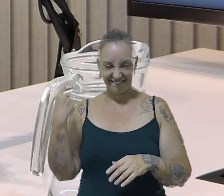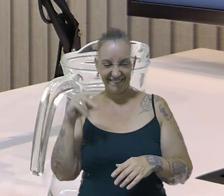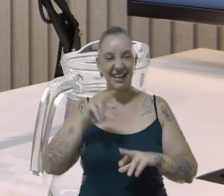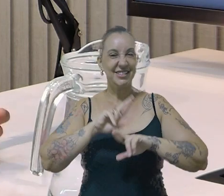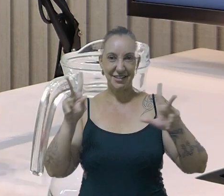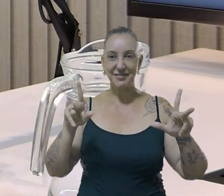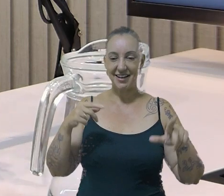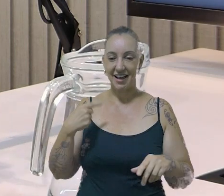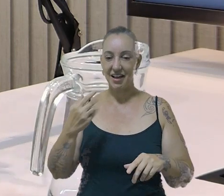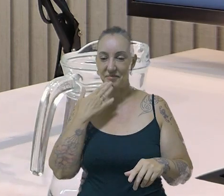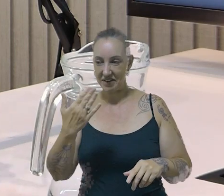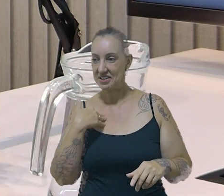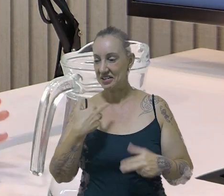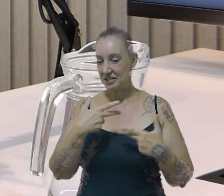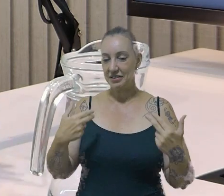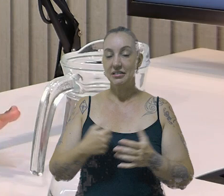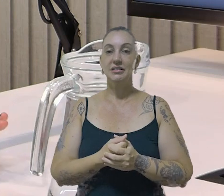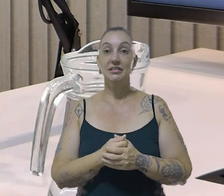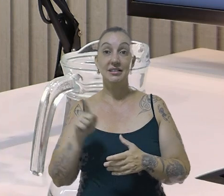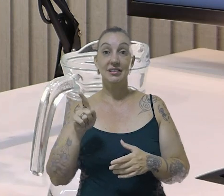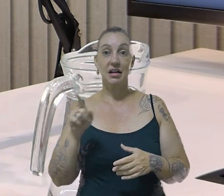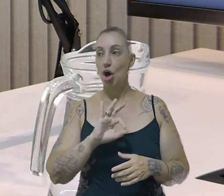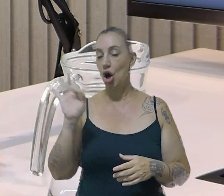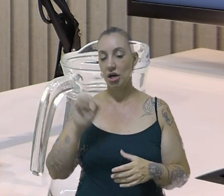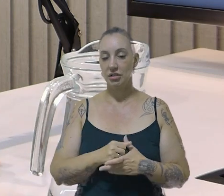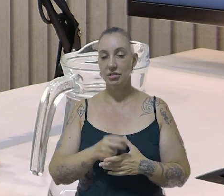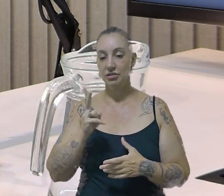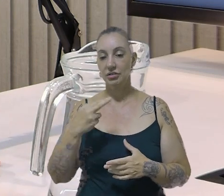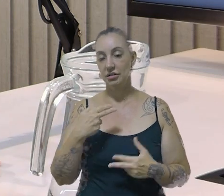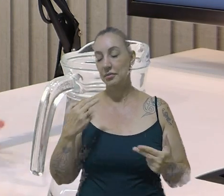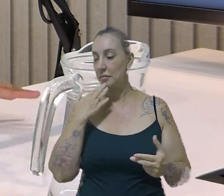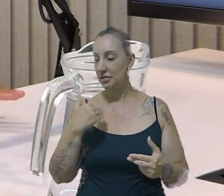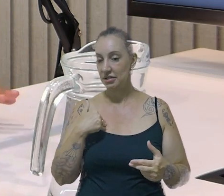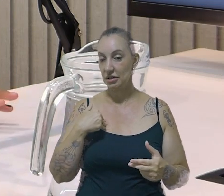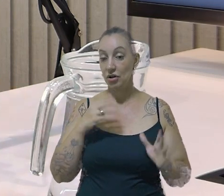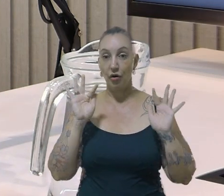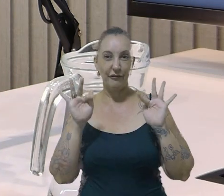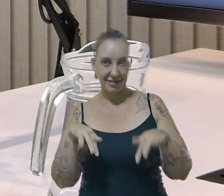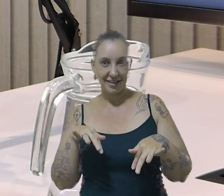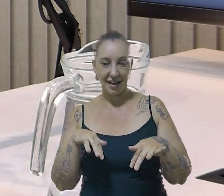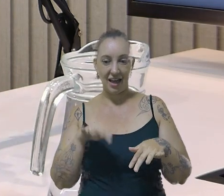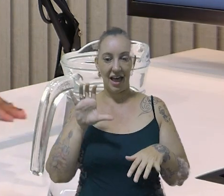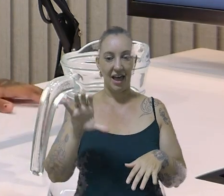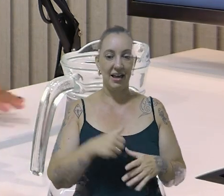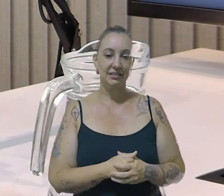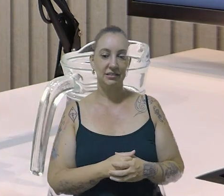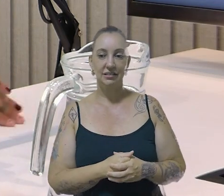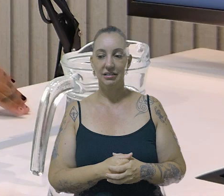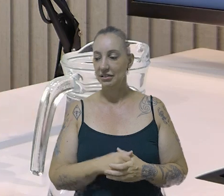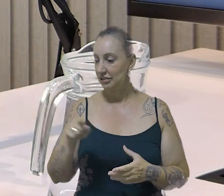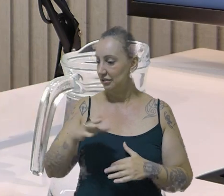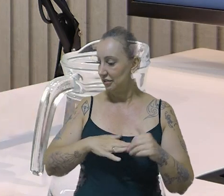diferente ela já me pediu umas coisas também e a l foi ótima A única coisa que ela me pediu foi no final é isso eu tipo gente a obra